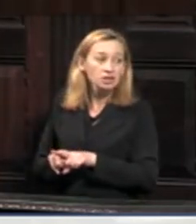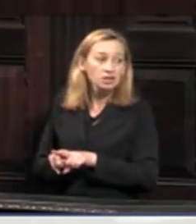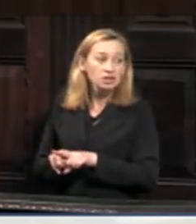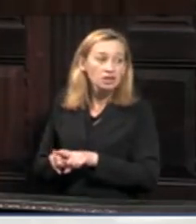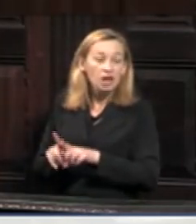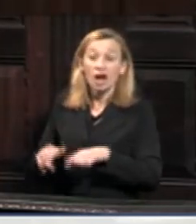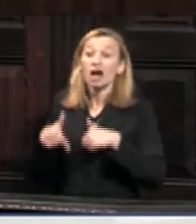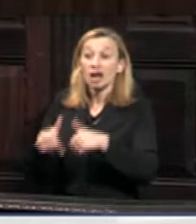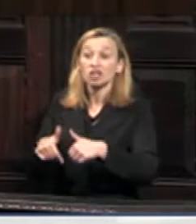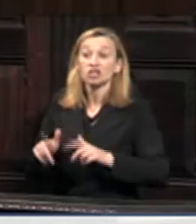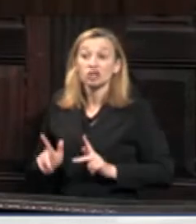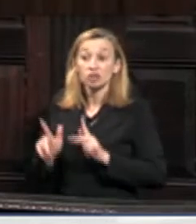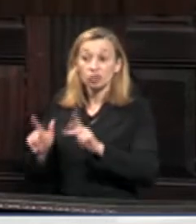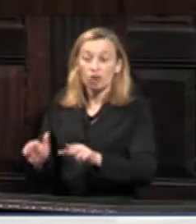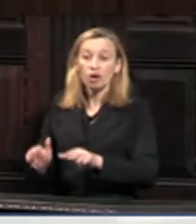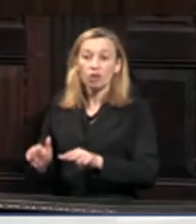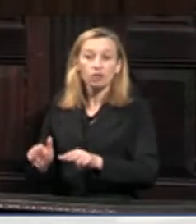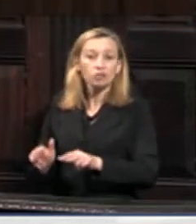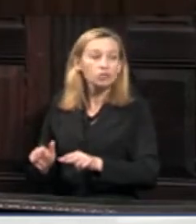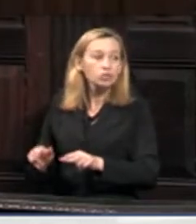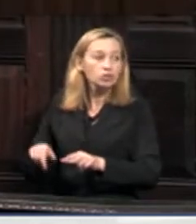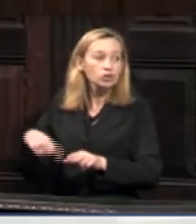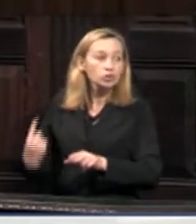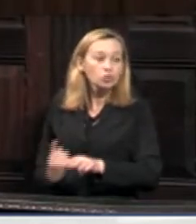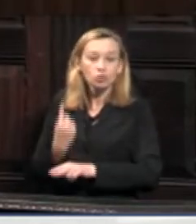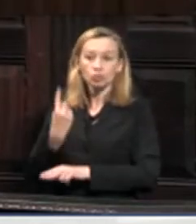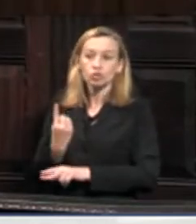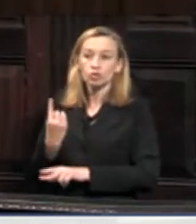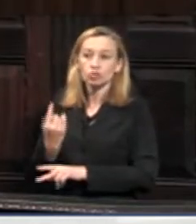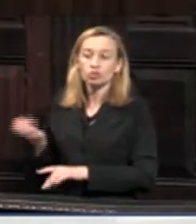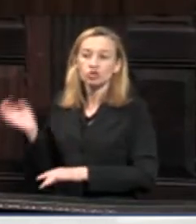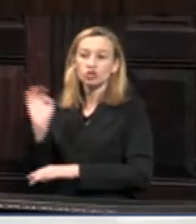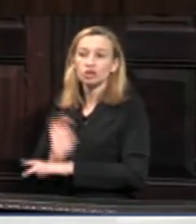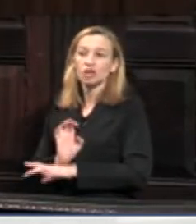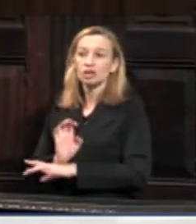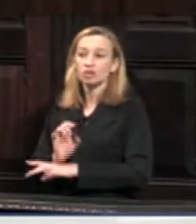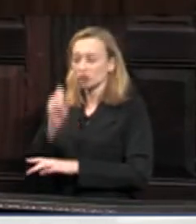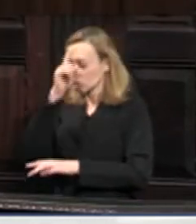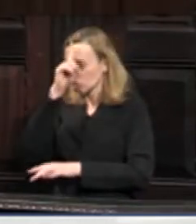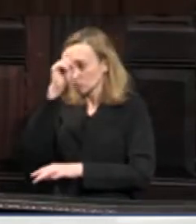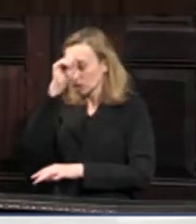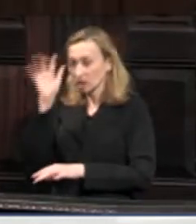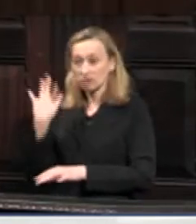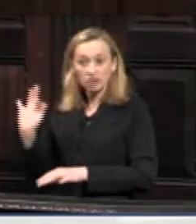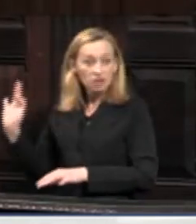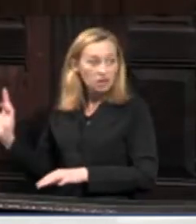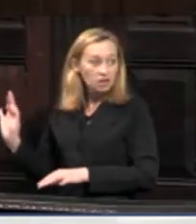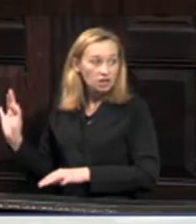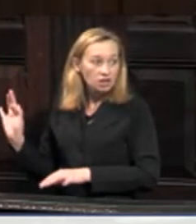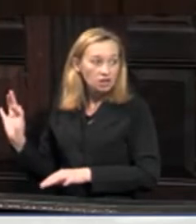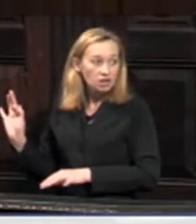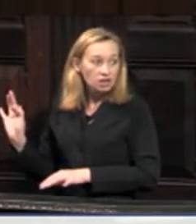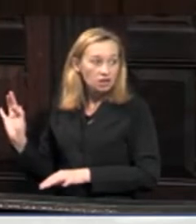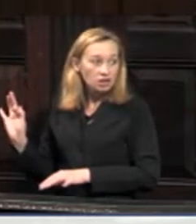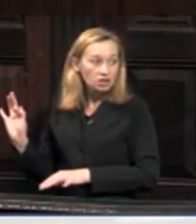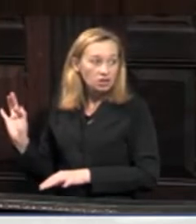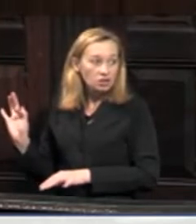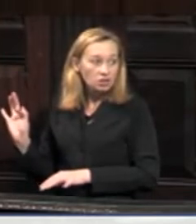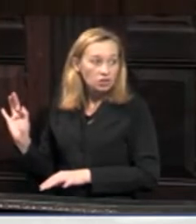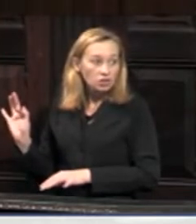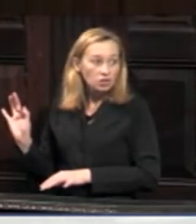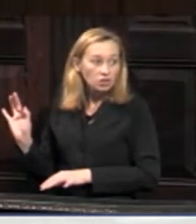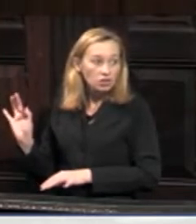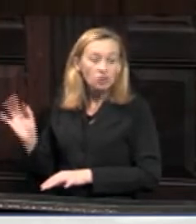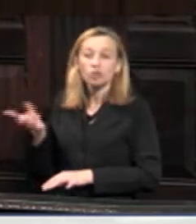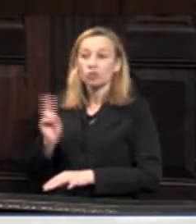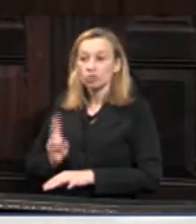SUS, o único estado onde os hospitais federais ainda estão sob